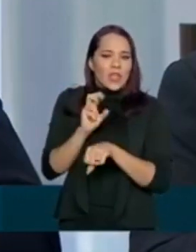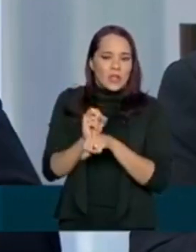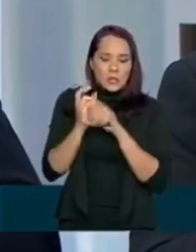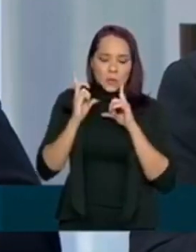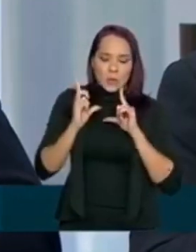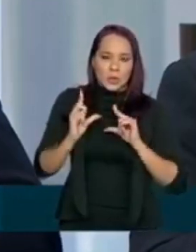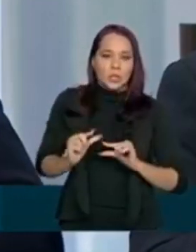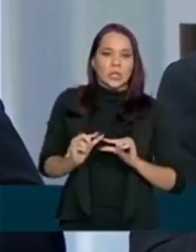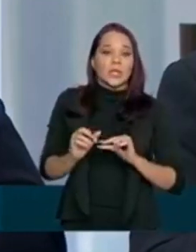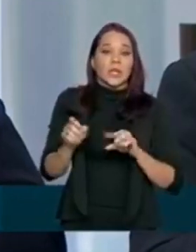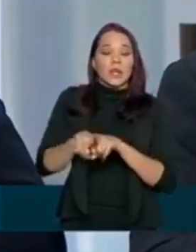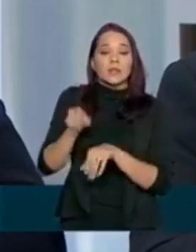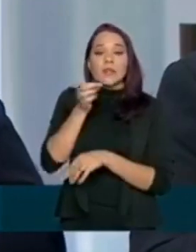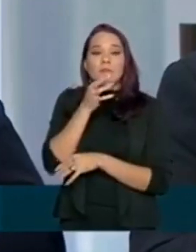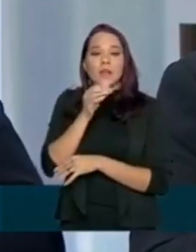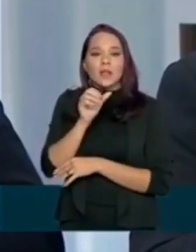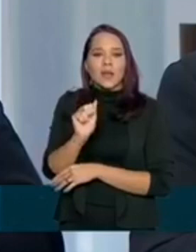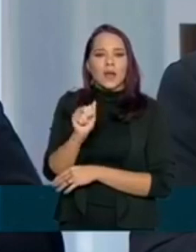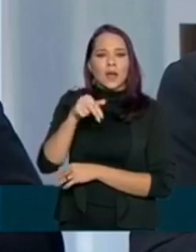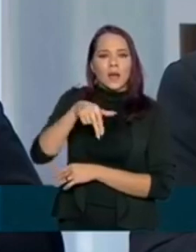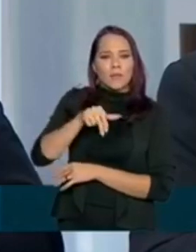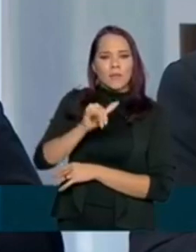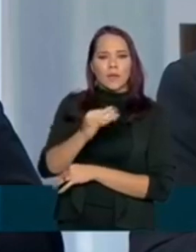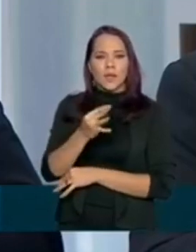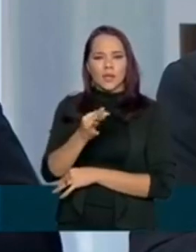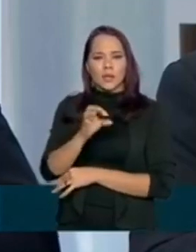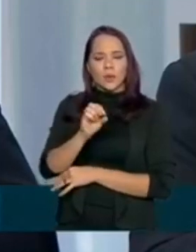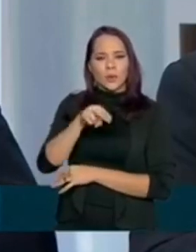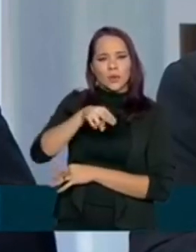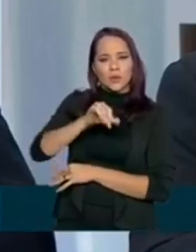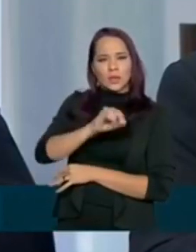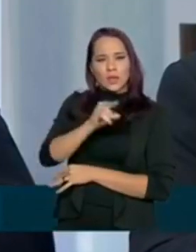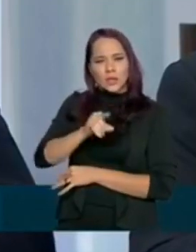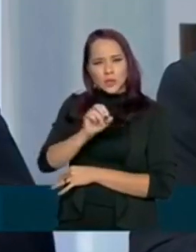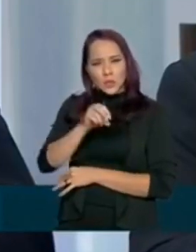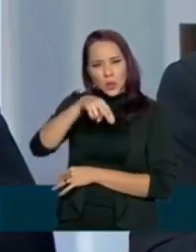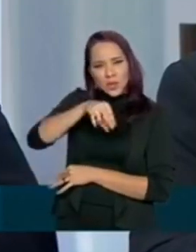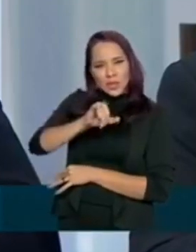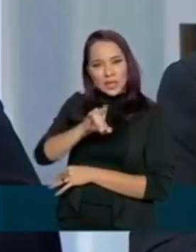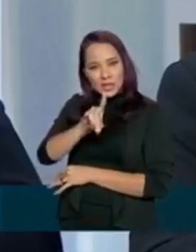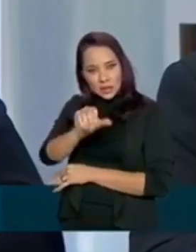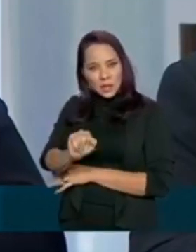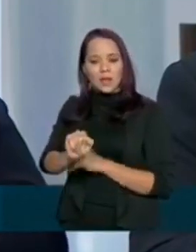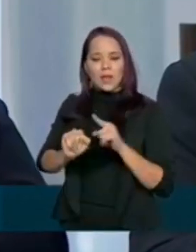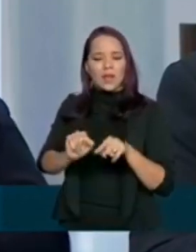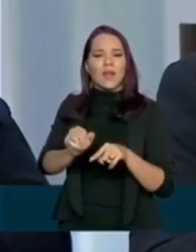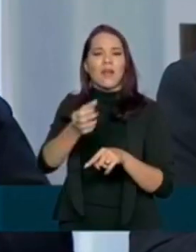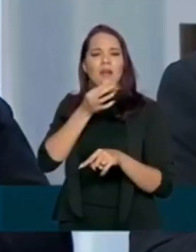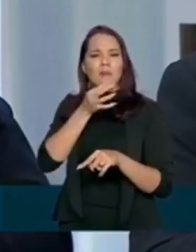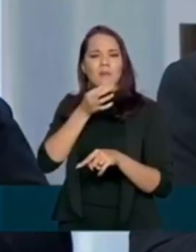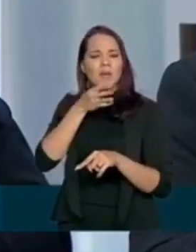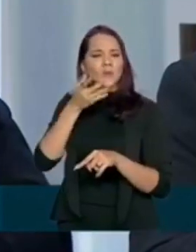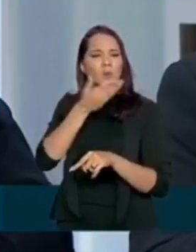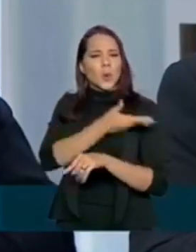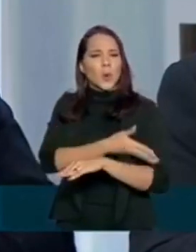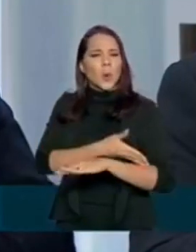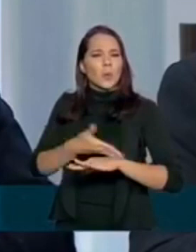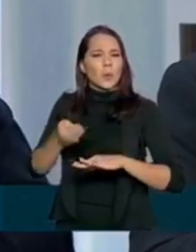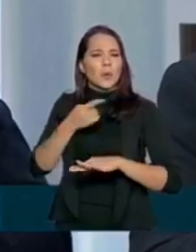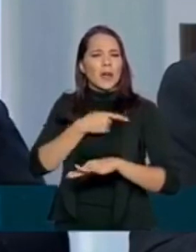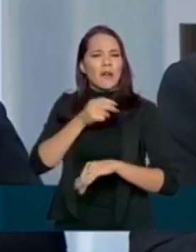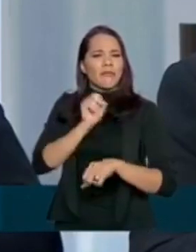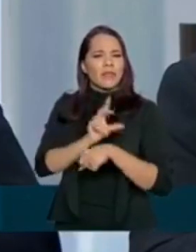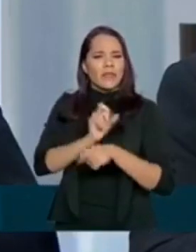e esse medicamento é a nitazoxanida não é um remédio comum para para giardia para rotavírus